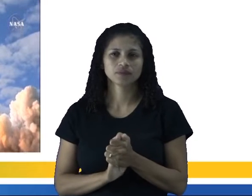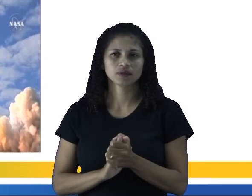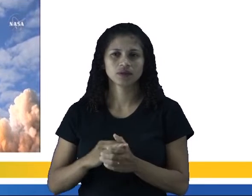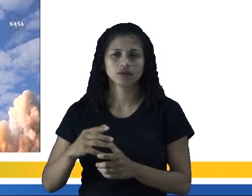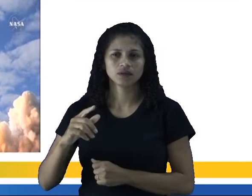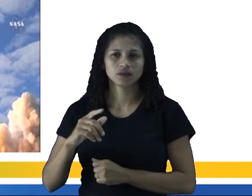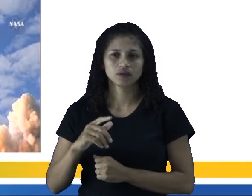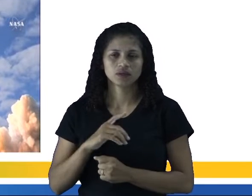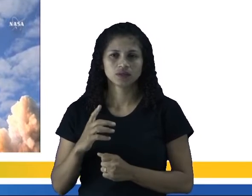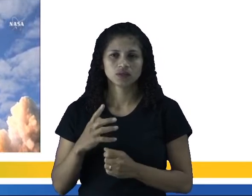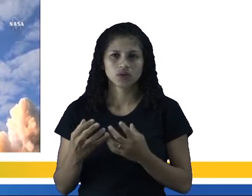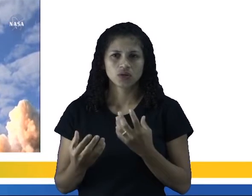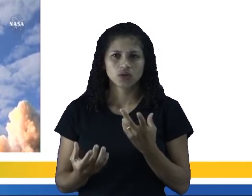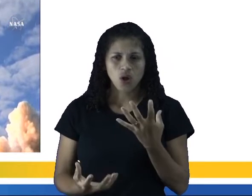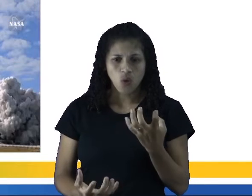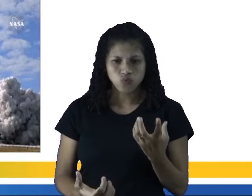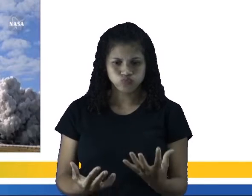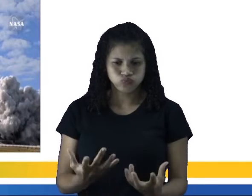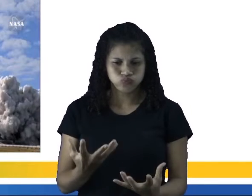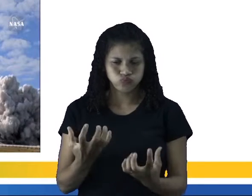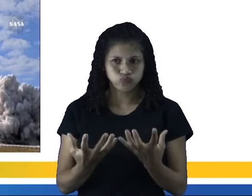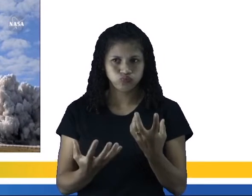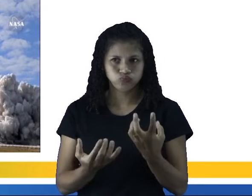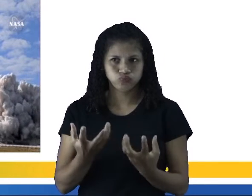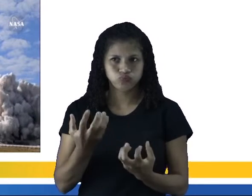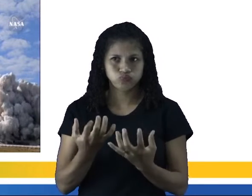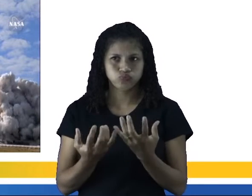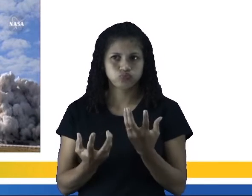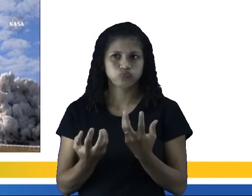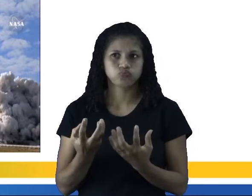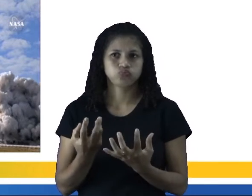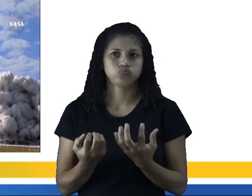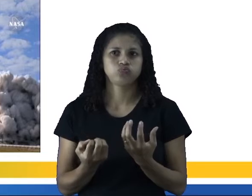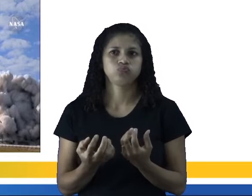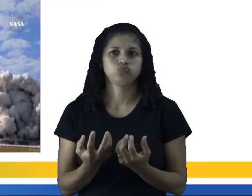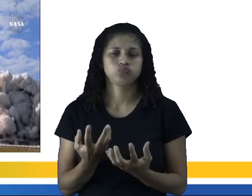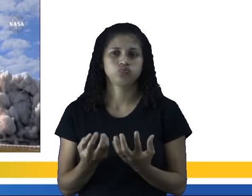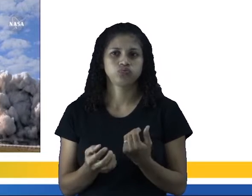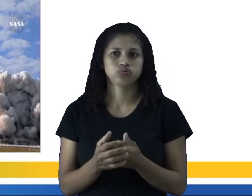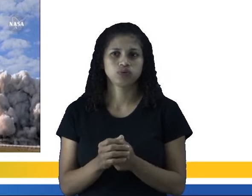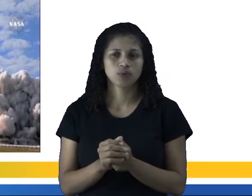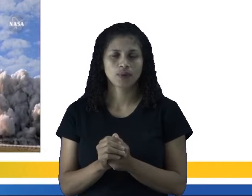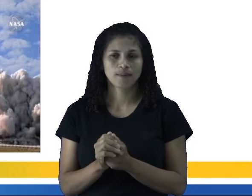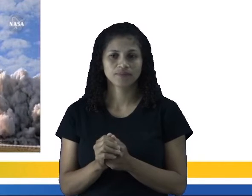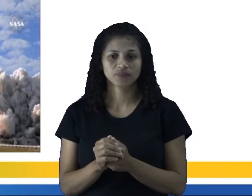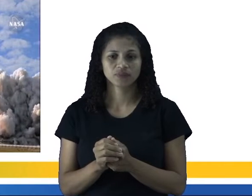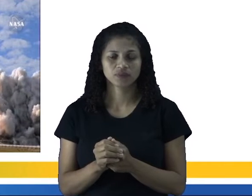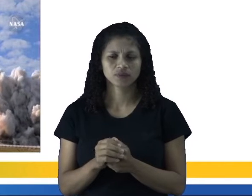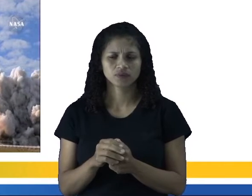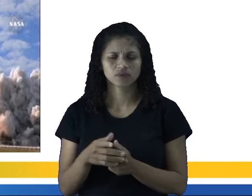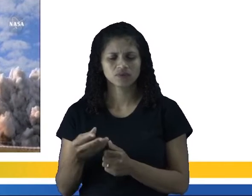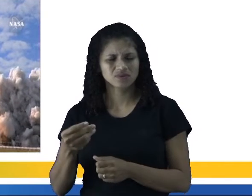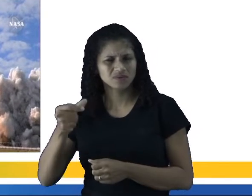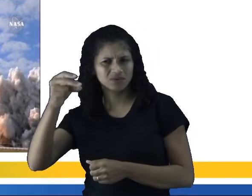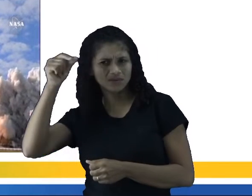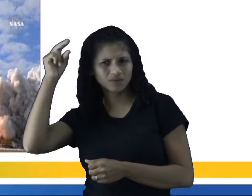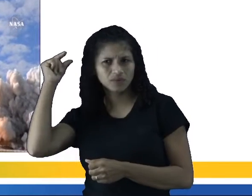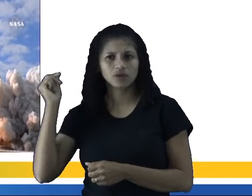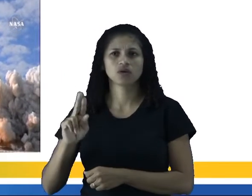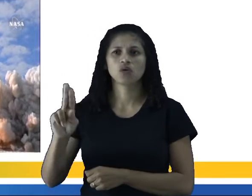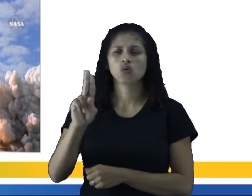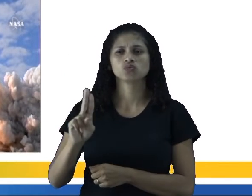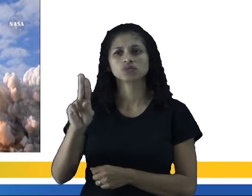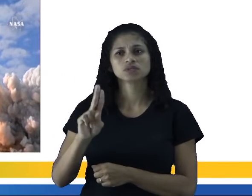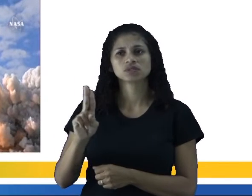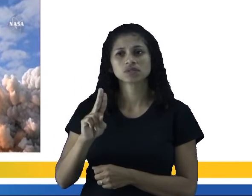altamente inflamável. Então, ali no começo do século passado, né, eles usavam ali o hidrogênio como combustível dos zeppelins,